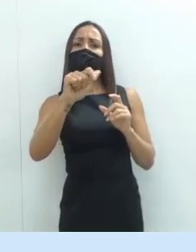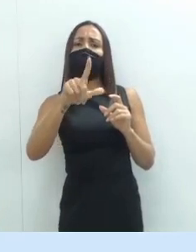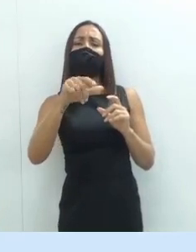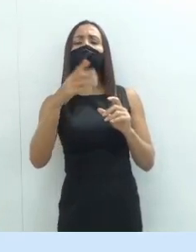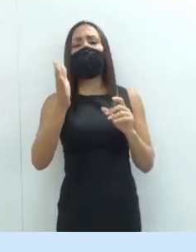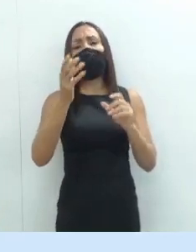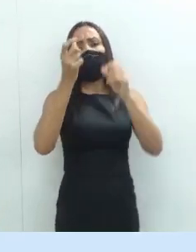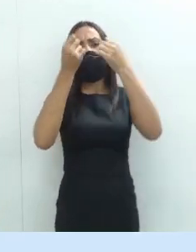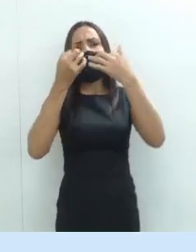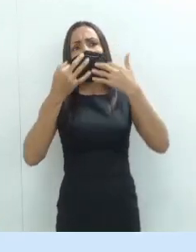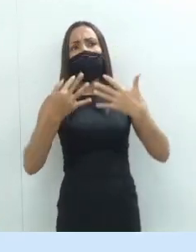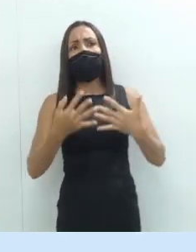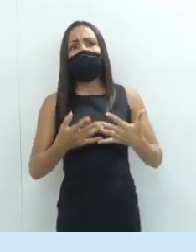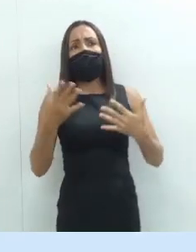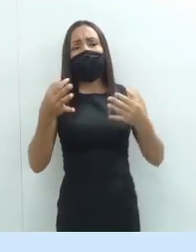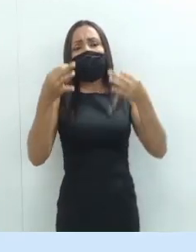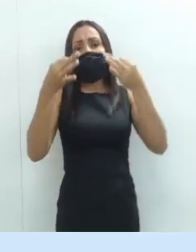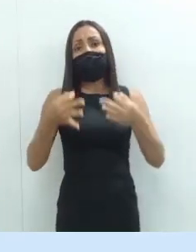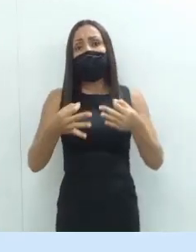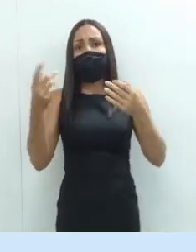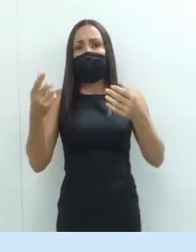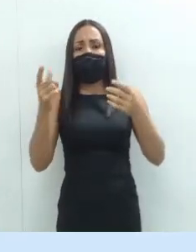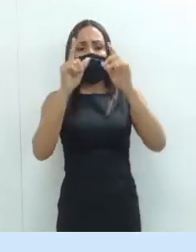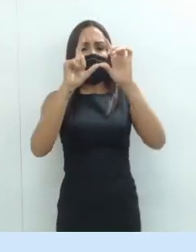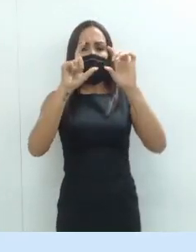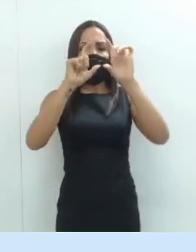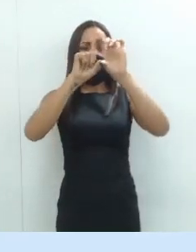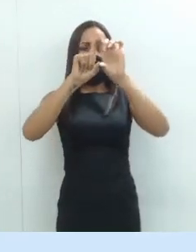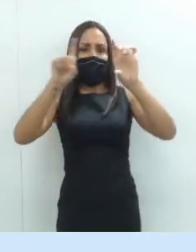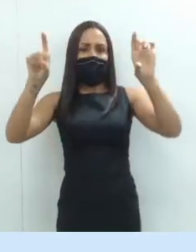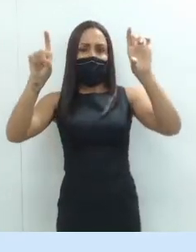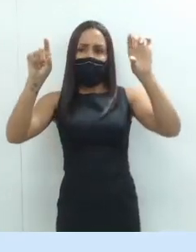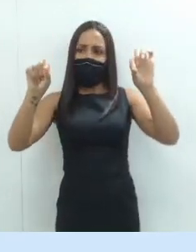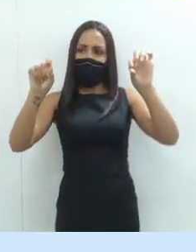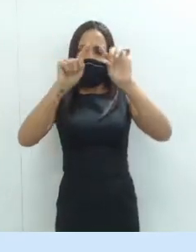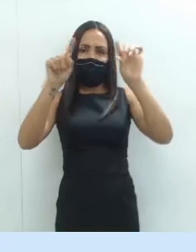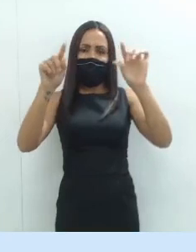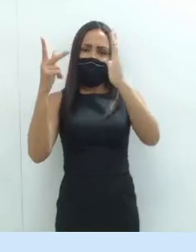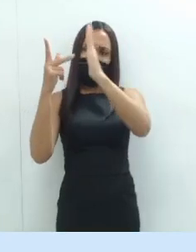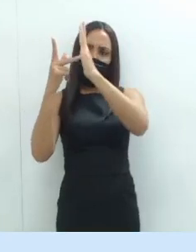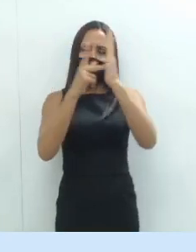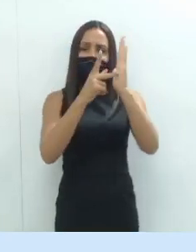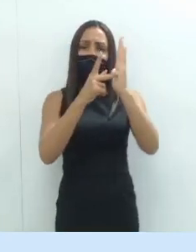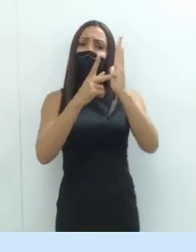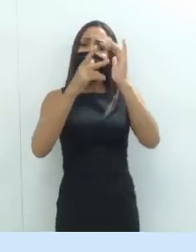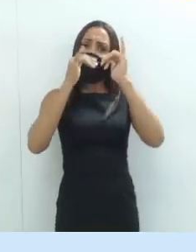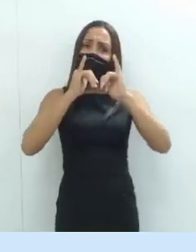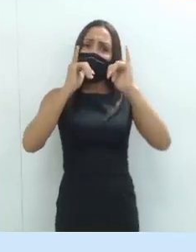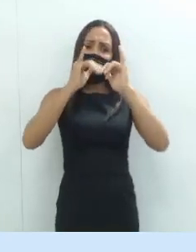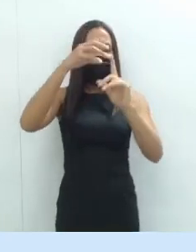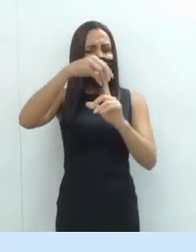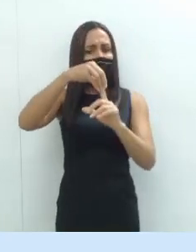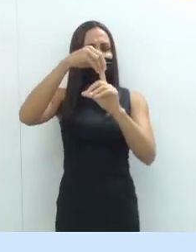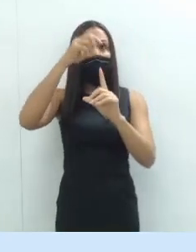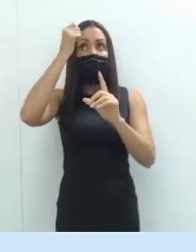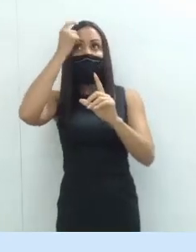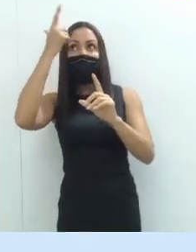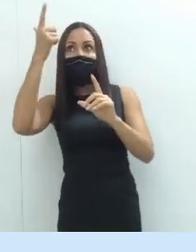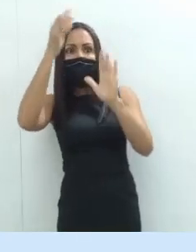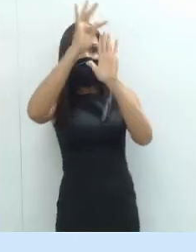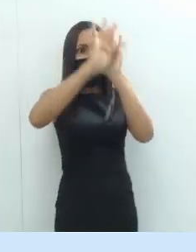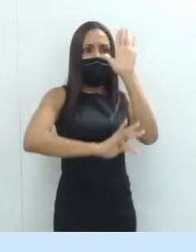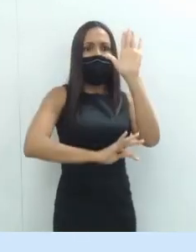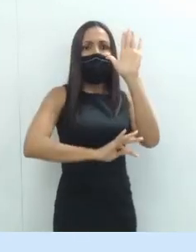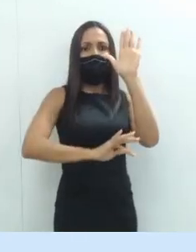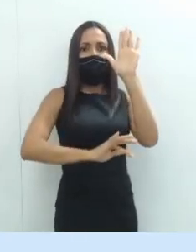falei, é exatamente aquele trecho do parágrafo que contém a informação principal, a ideia